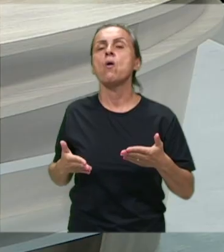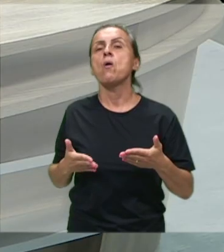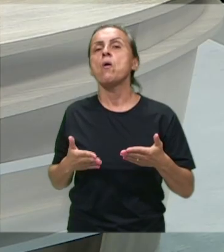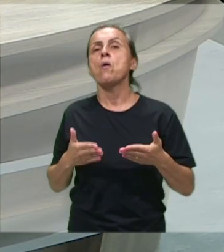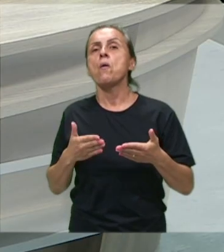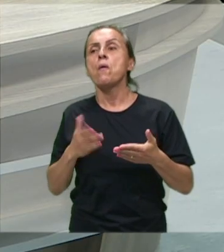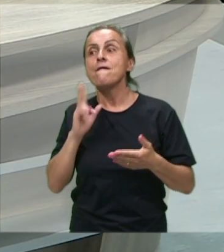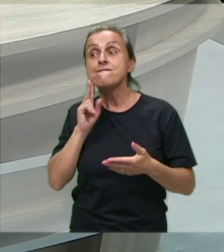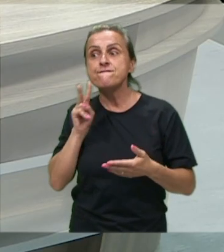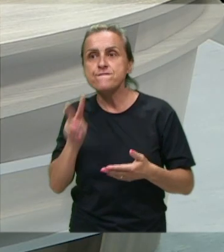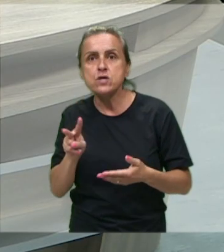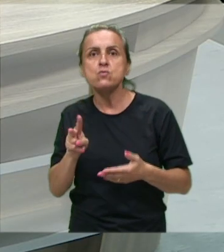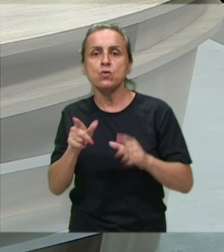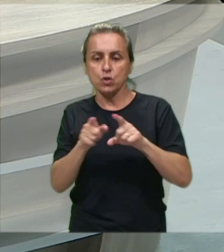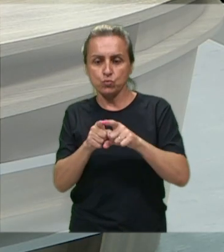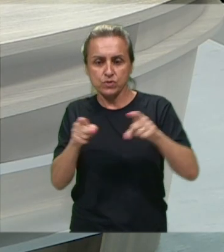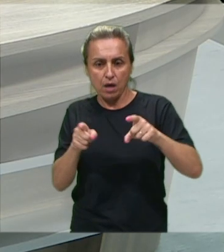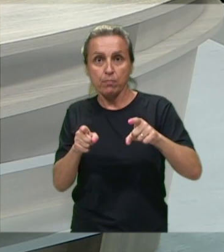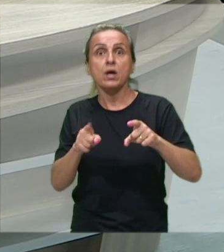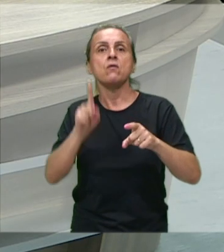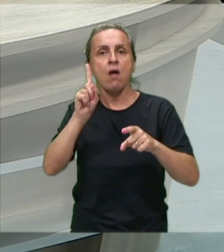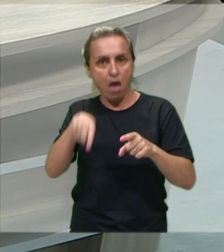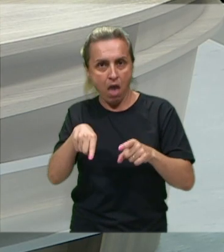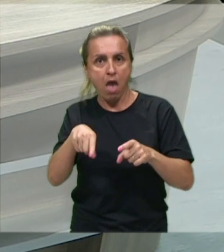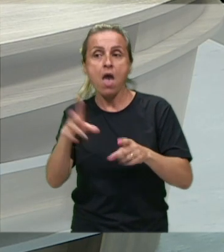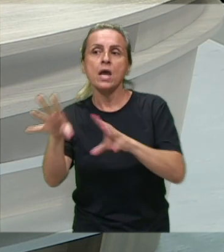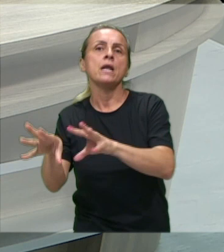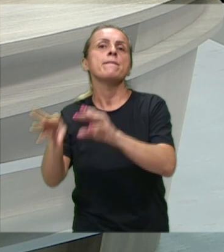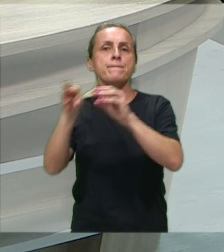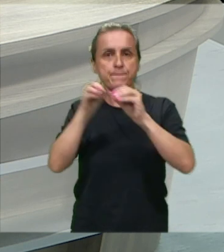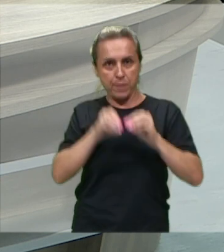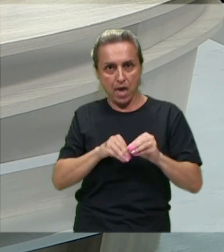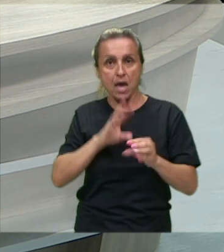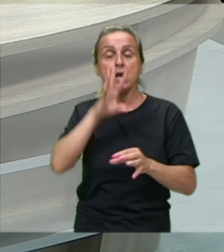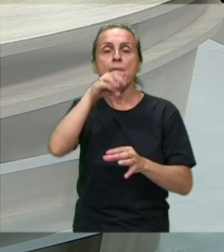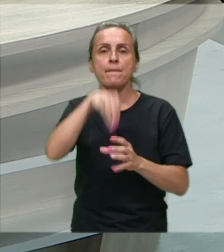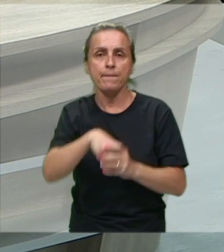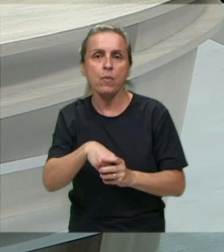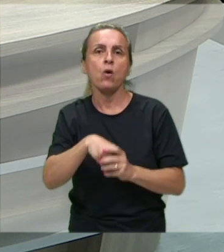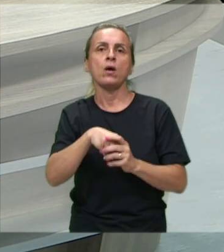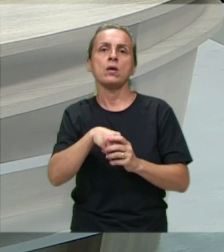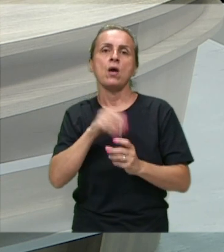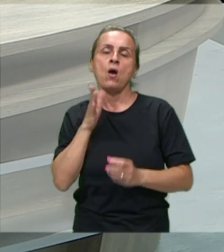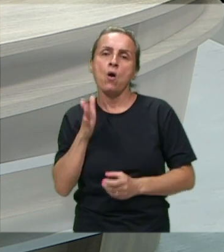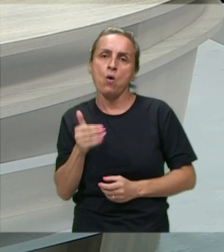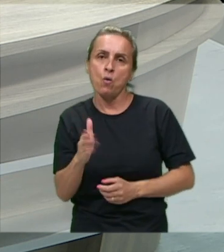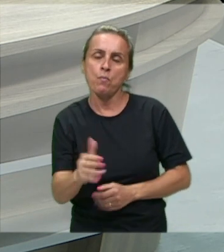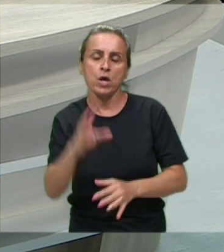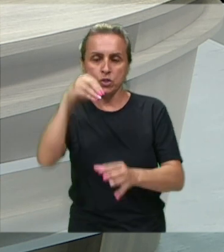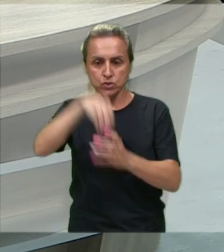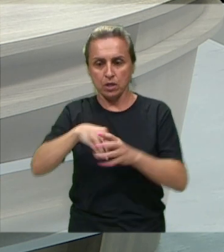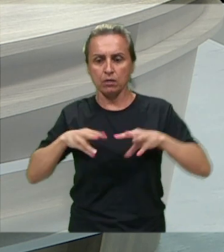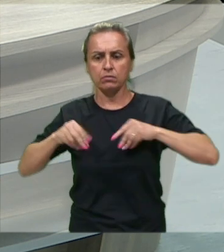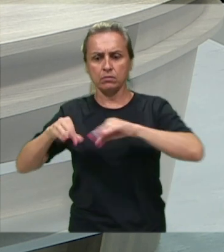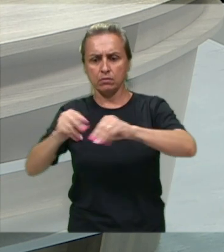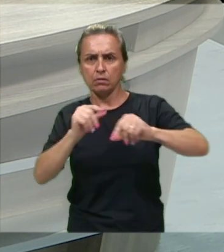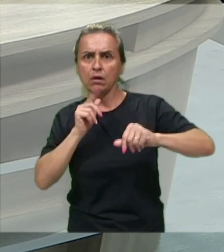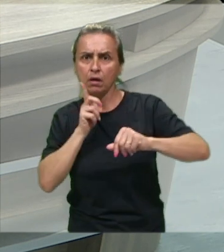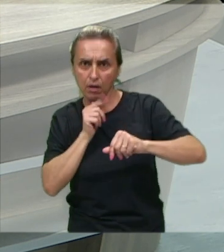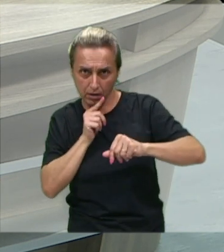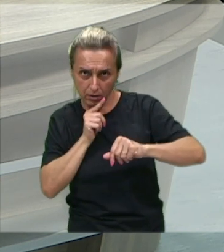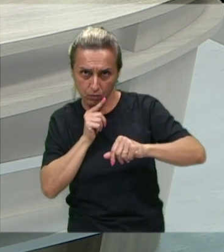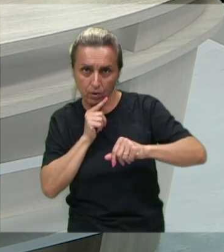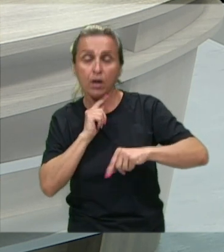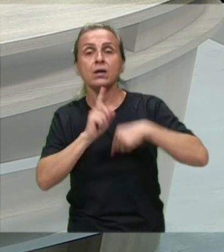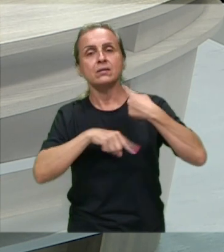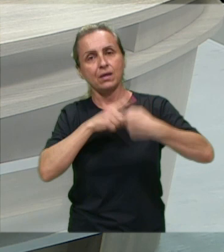dentro do gelo, da salmoura, traz para a indústria. Agora, se for abaixo, ele solta, ele abre a rede e o peixe sai por baixo, entendeu? Então,